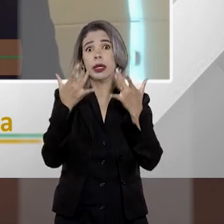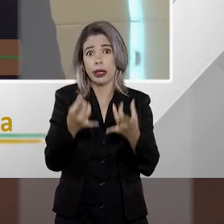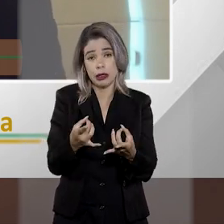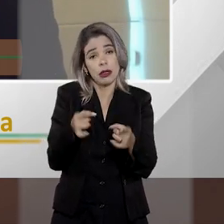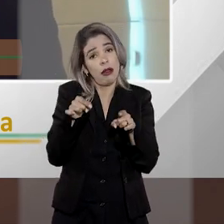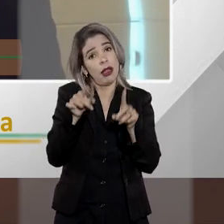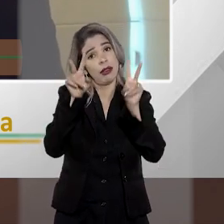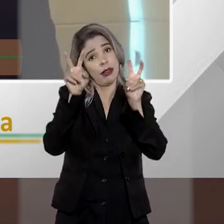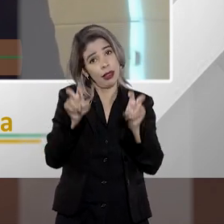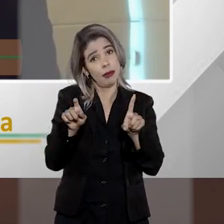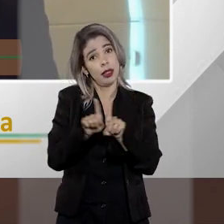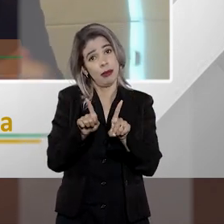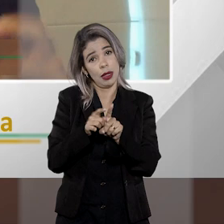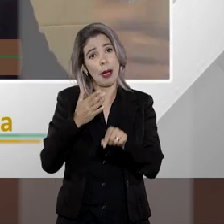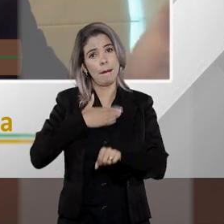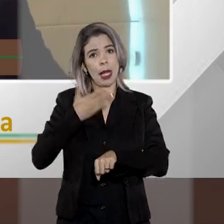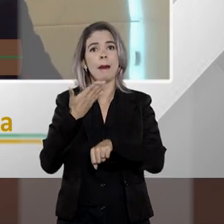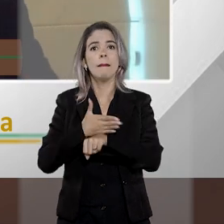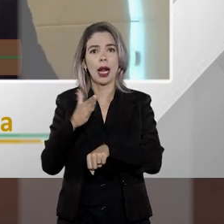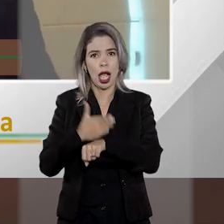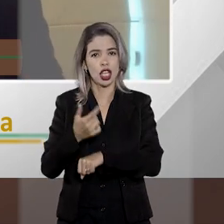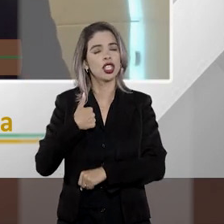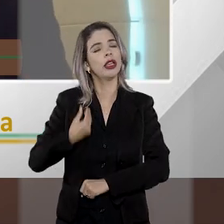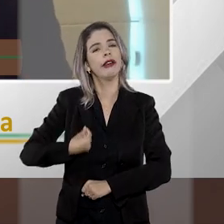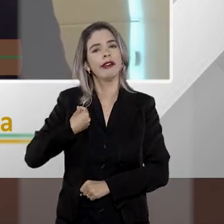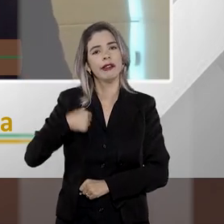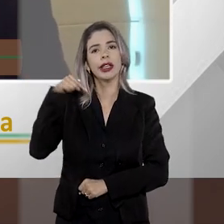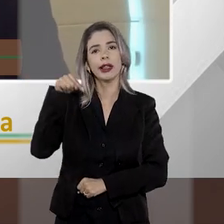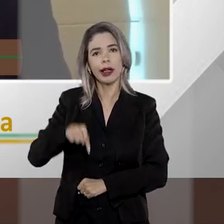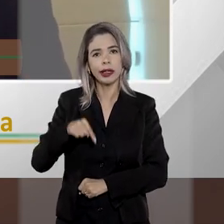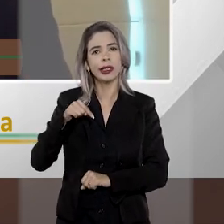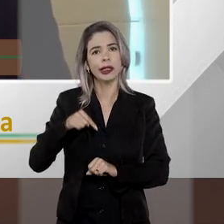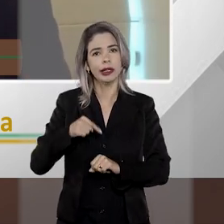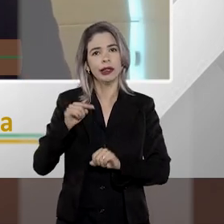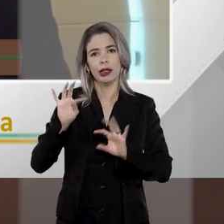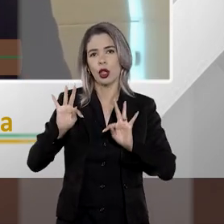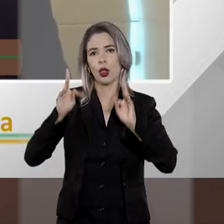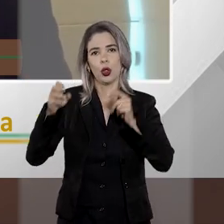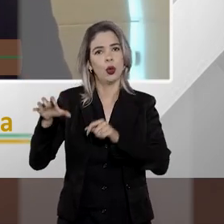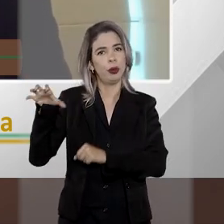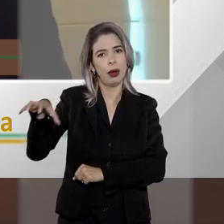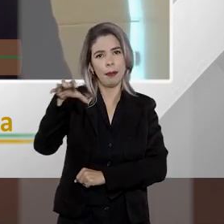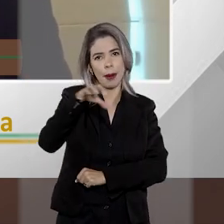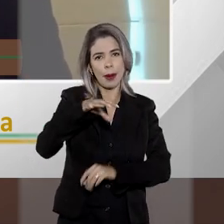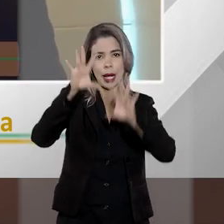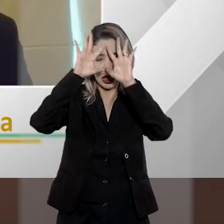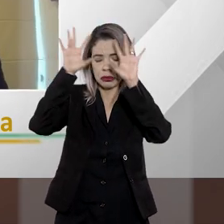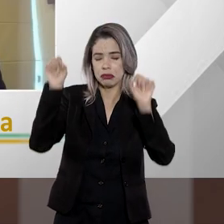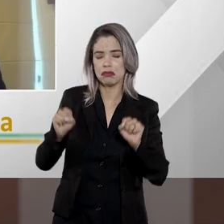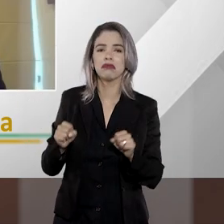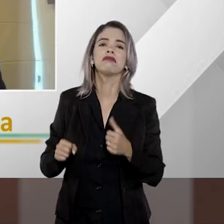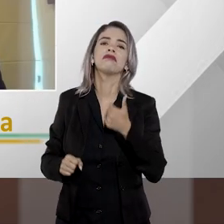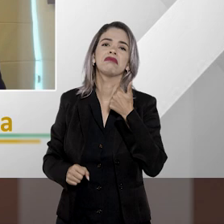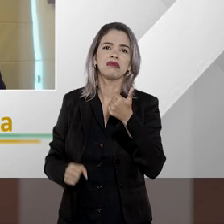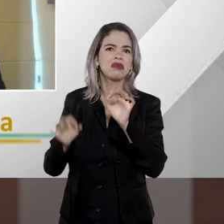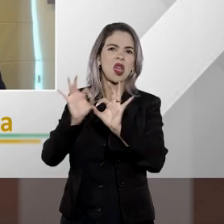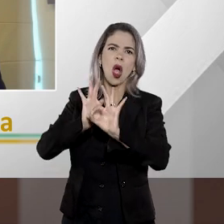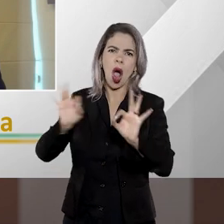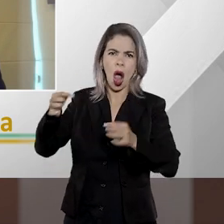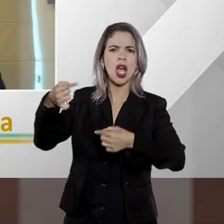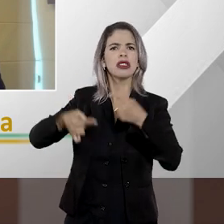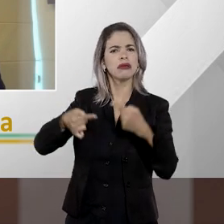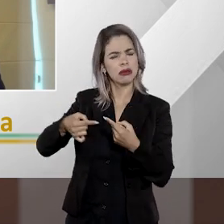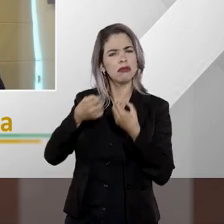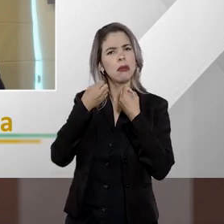atenção para isso, na minha prática, né, pelo que eu tenho vivenciado aí pelos tribunais. Adorei essa abertura de debate,